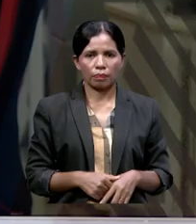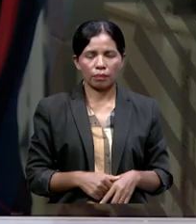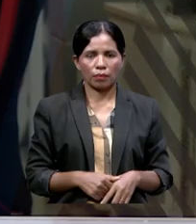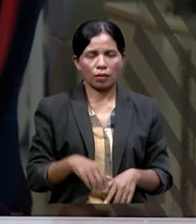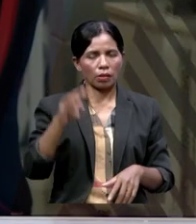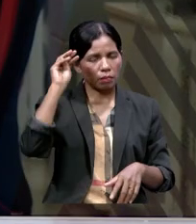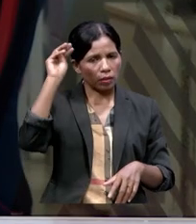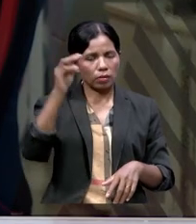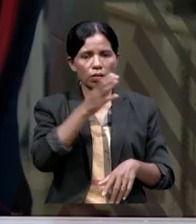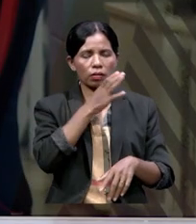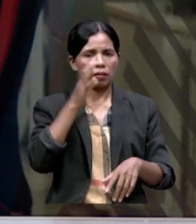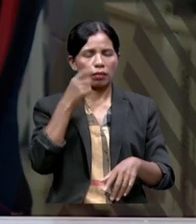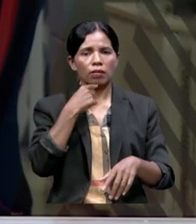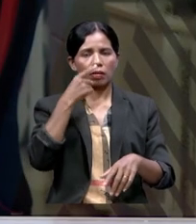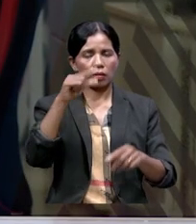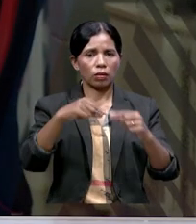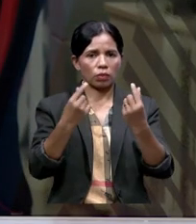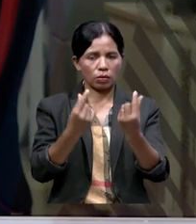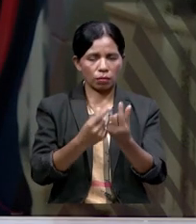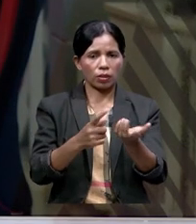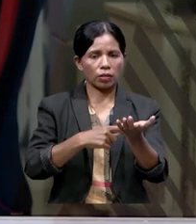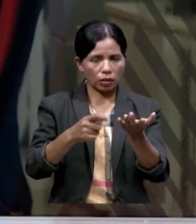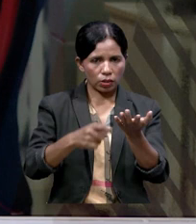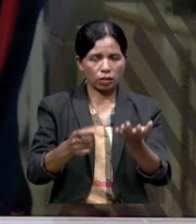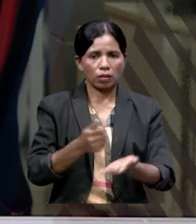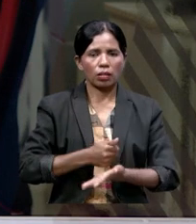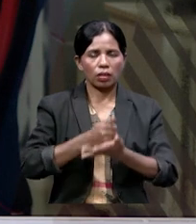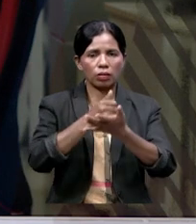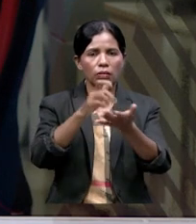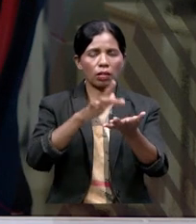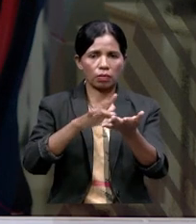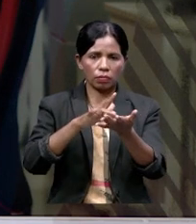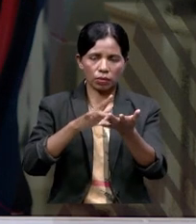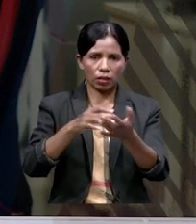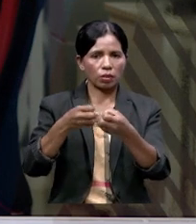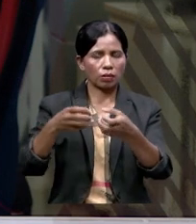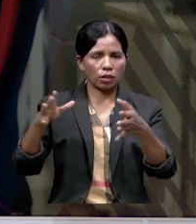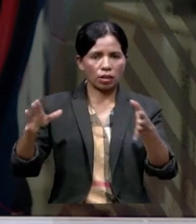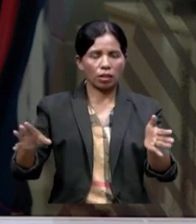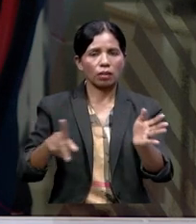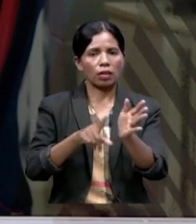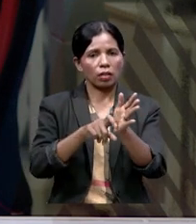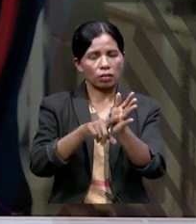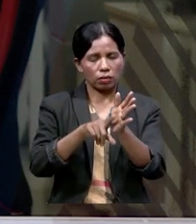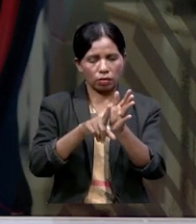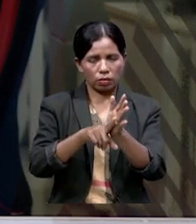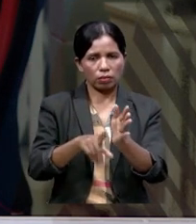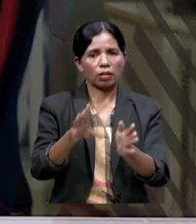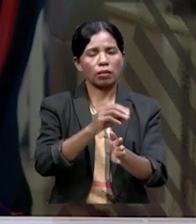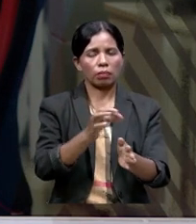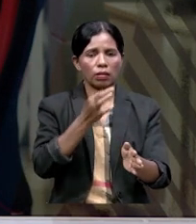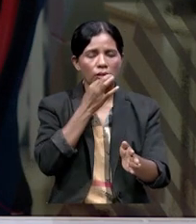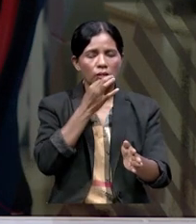Ministério da Agricultura orienta uma equipa técnica a tu apoia e moro que pode ralar com peste lacataro no Lalaek,